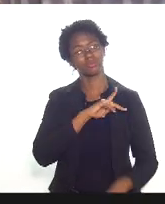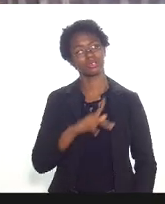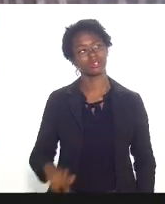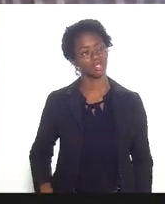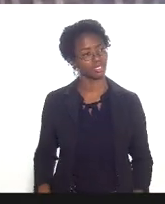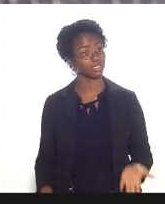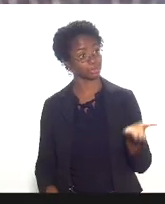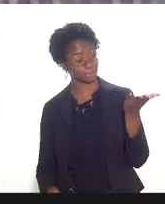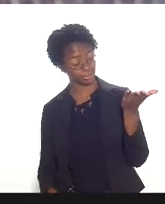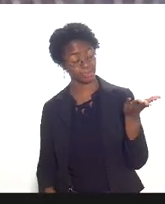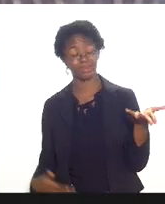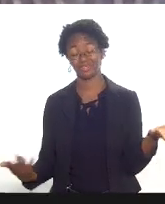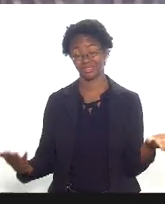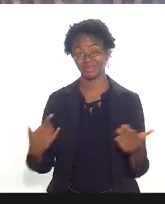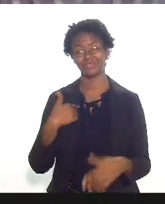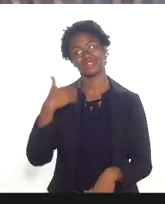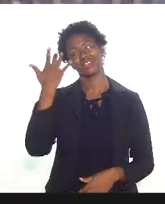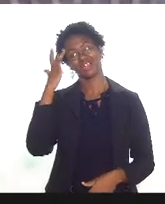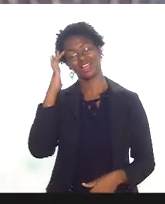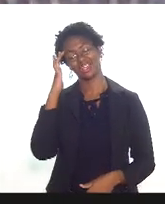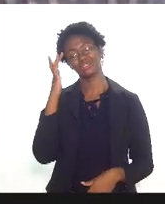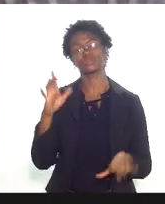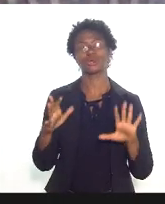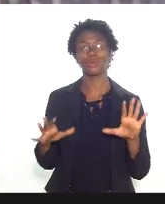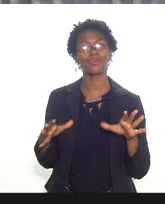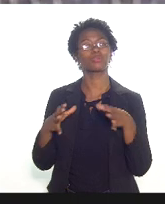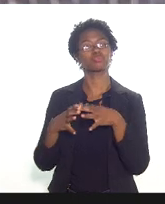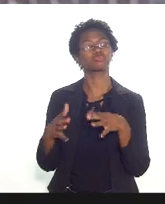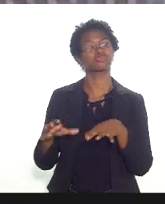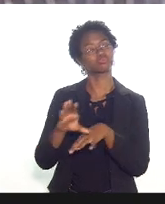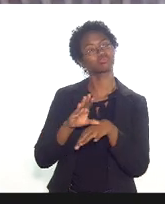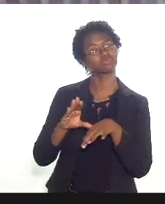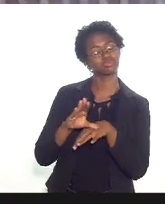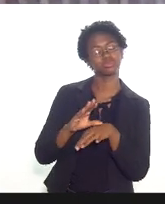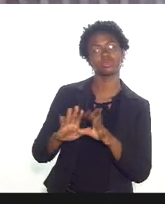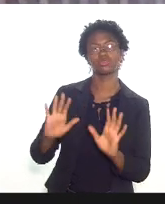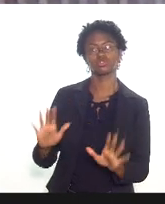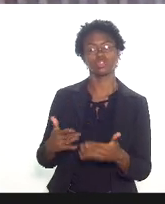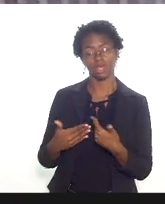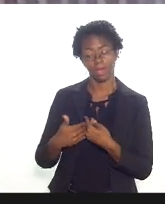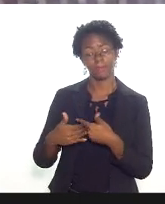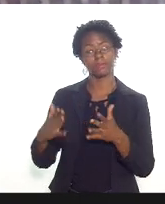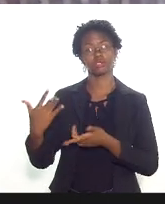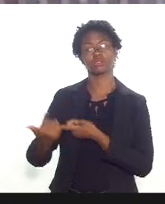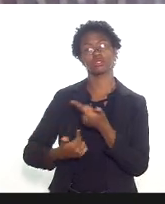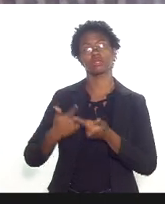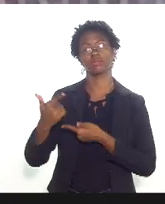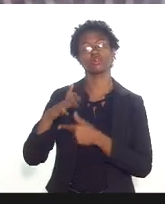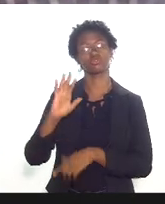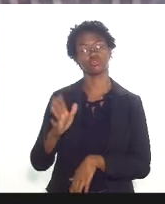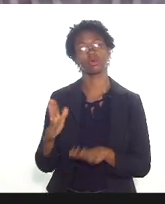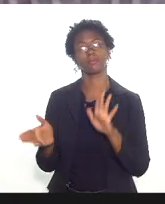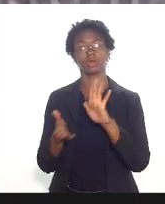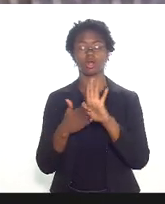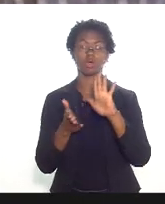modo que acho que a comissão já abre os trabalhos com preposições